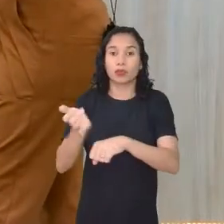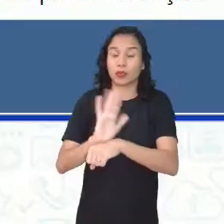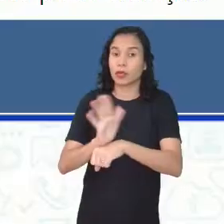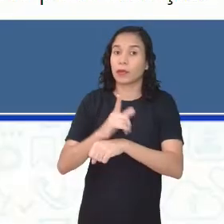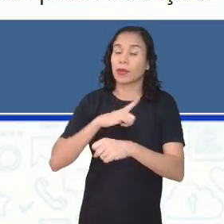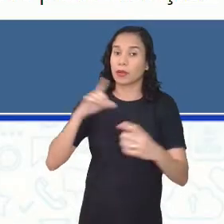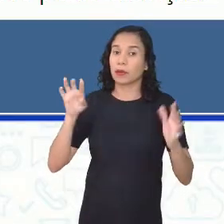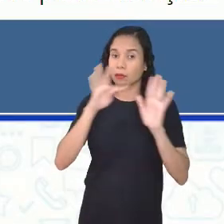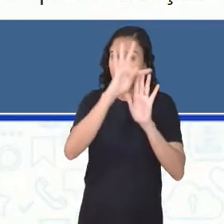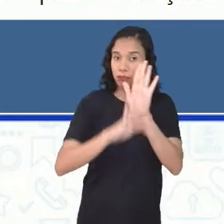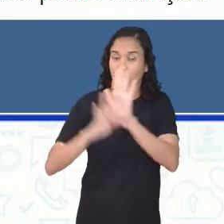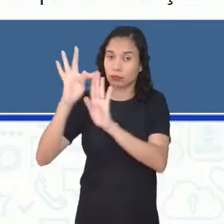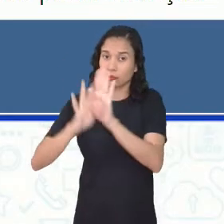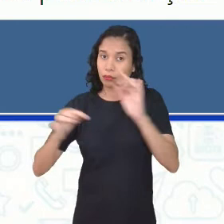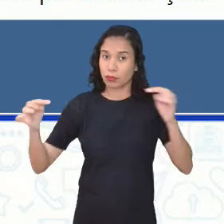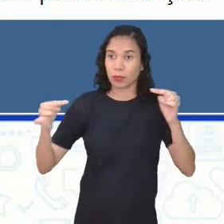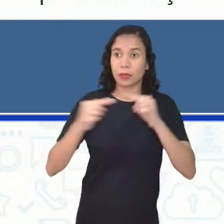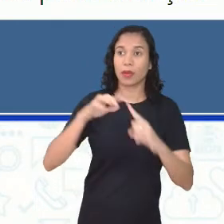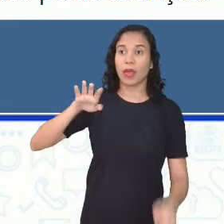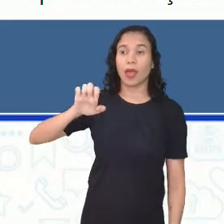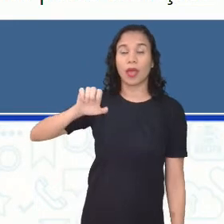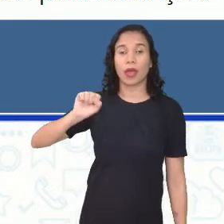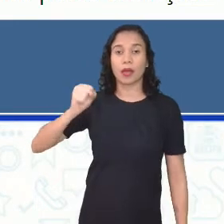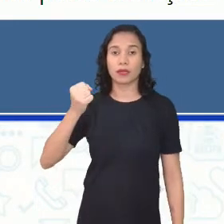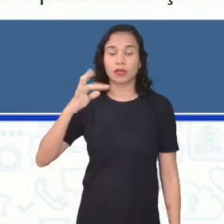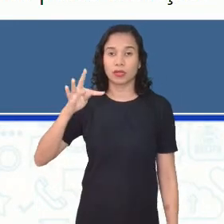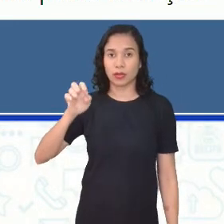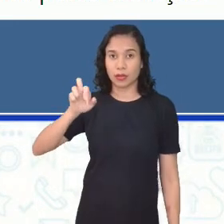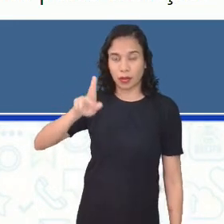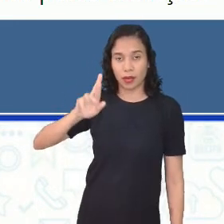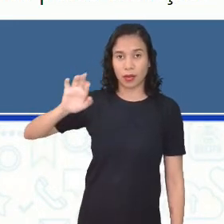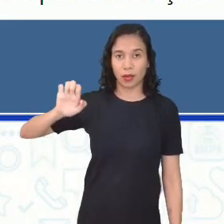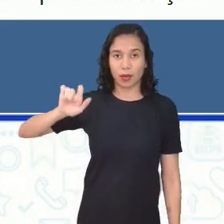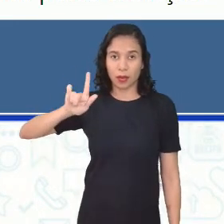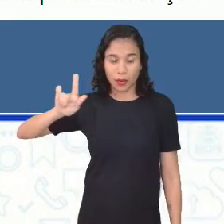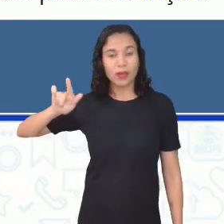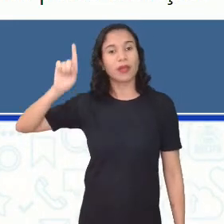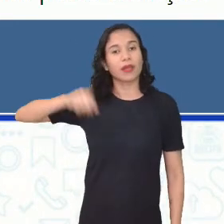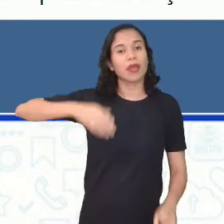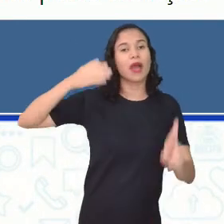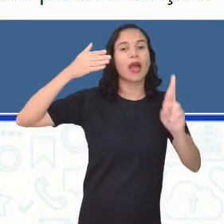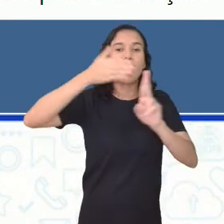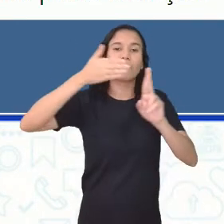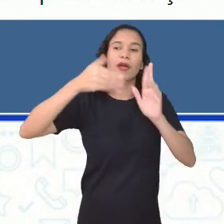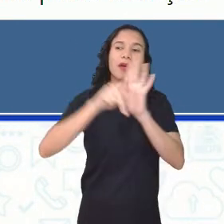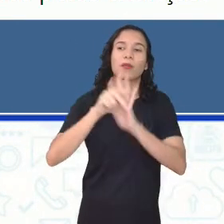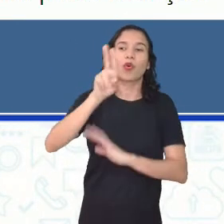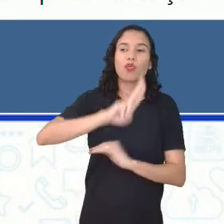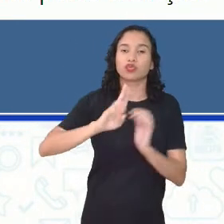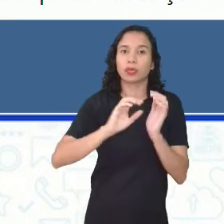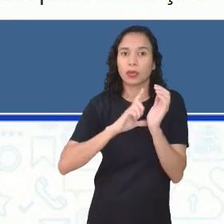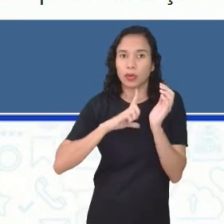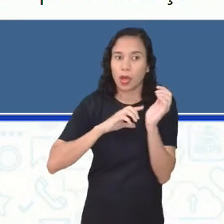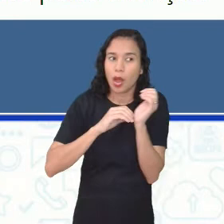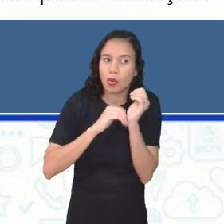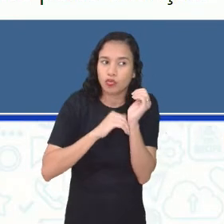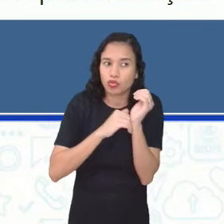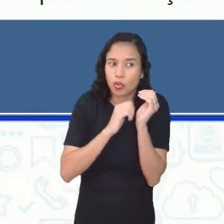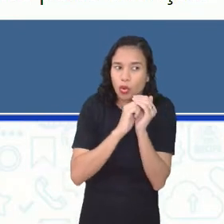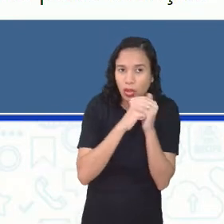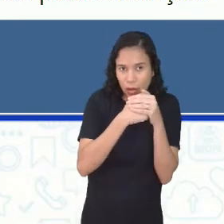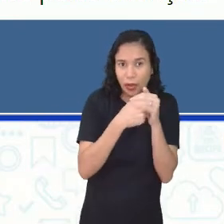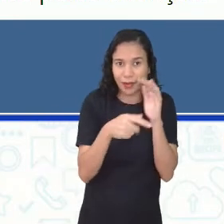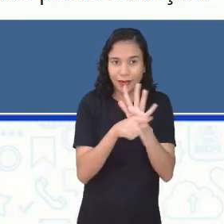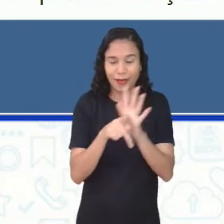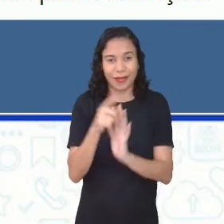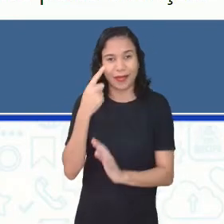muita intertextualidade, a qual chamamos de easter egg, que seria uma referência externa escondida na história. Em tradução